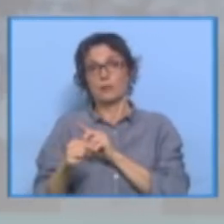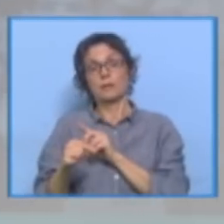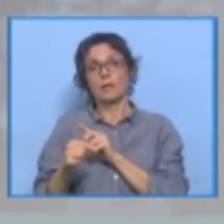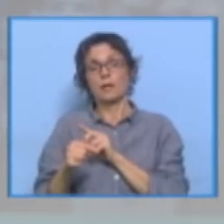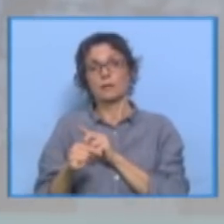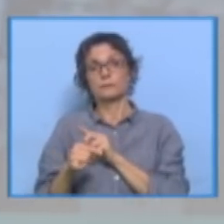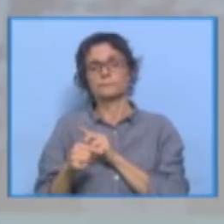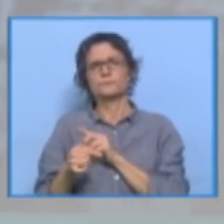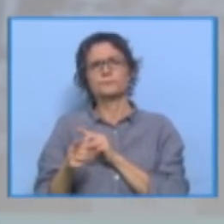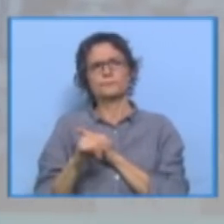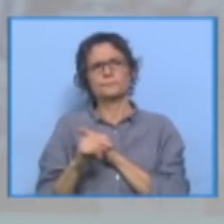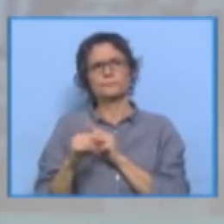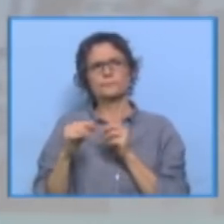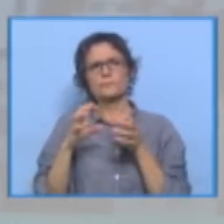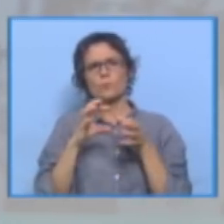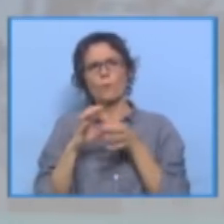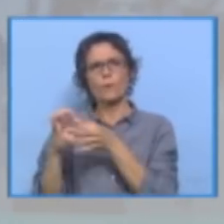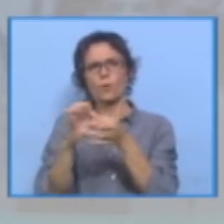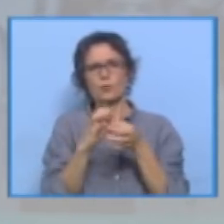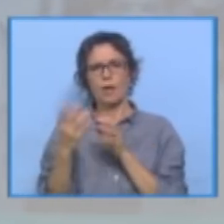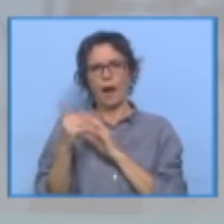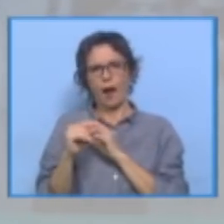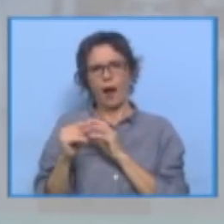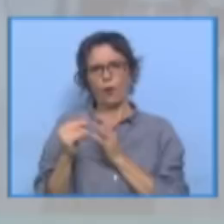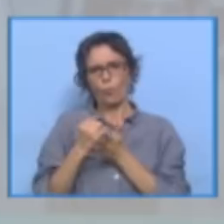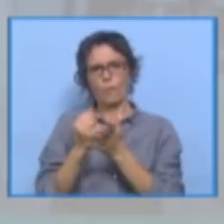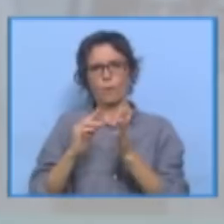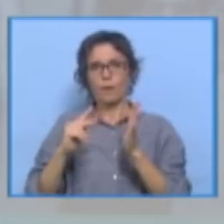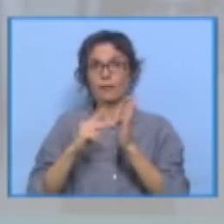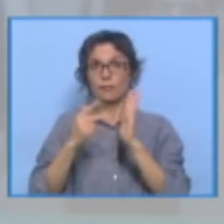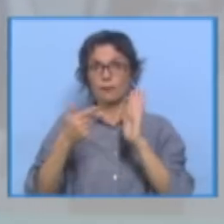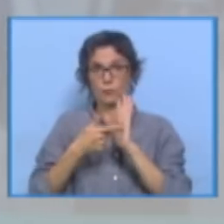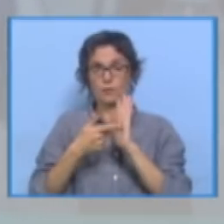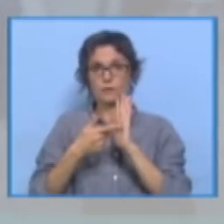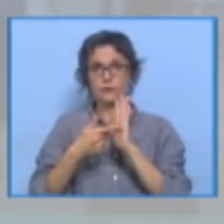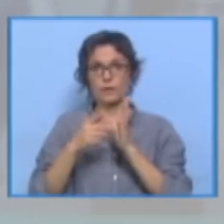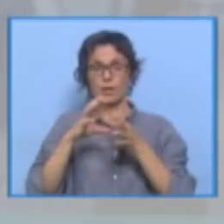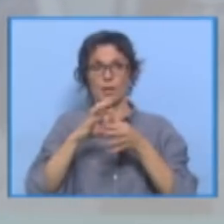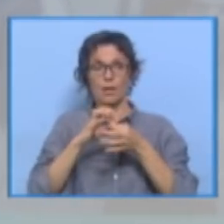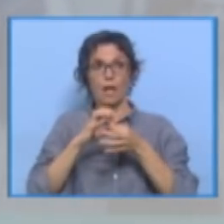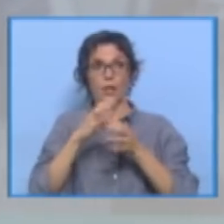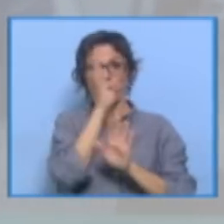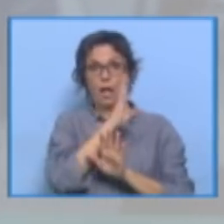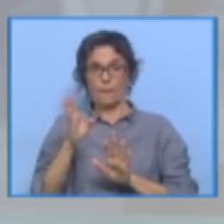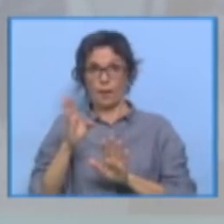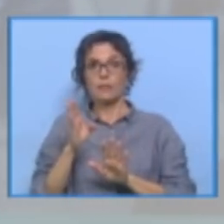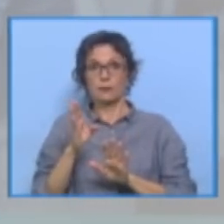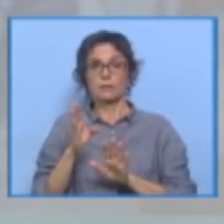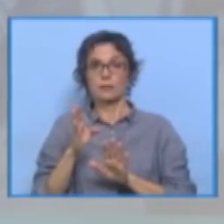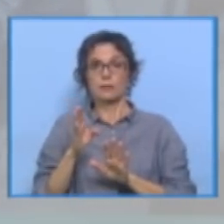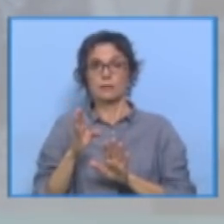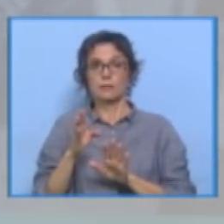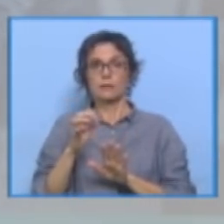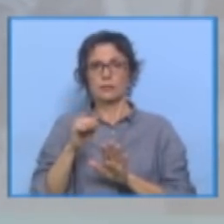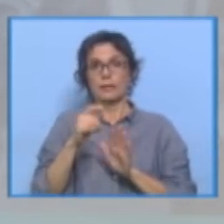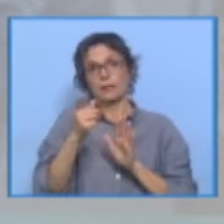apresentam-nos aqui a conciliação entre o desenvolvimento tecnológico da medicina, da prática médica e a salvaguarda sempre da ética.